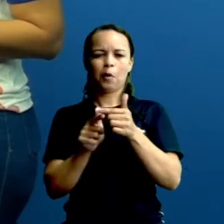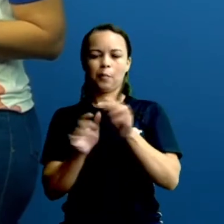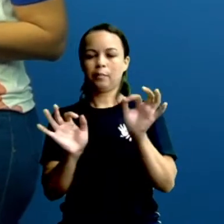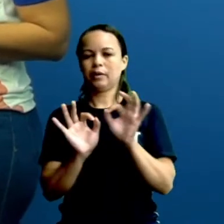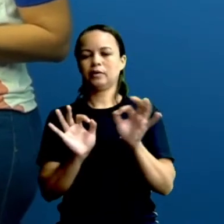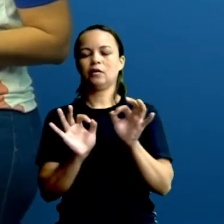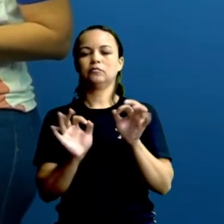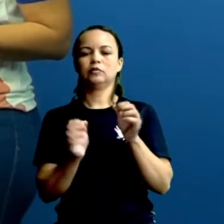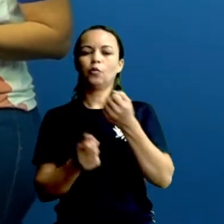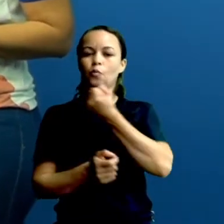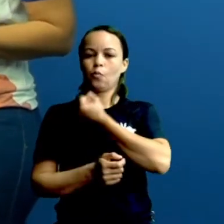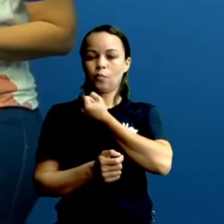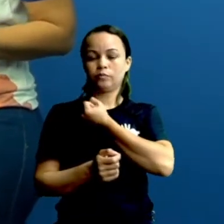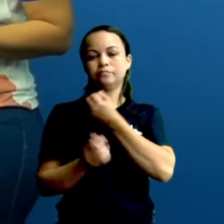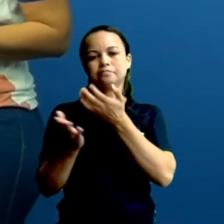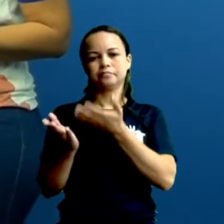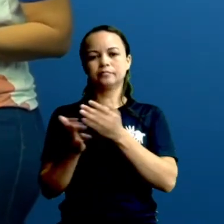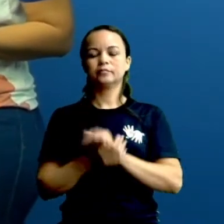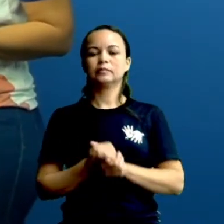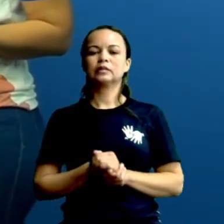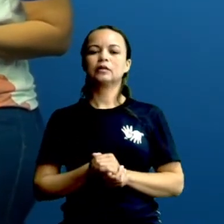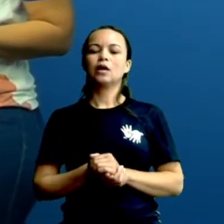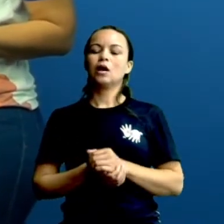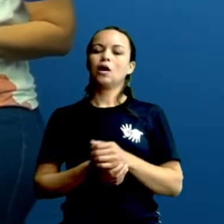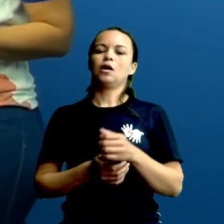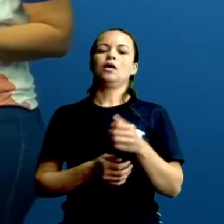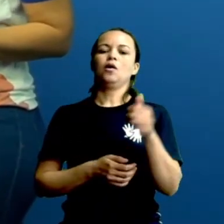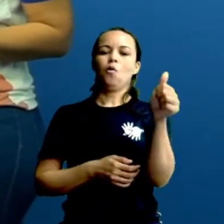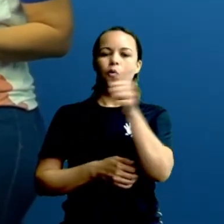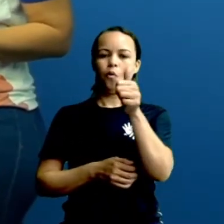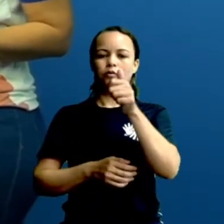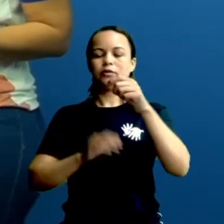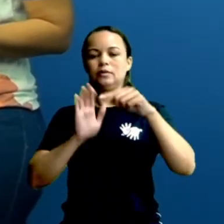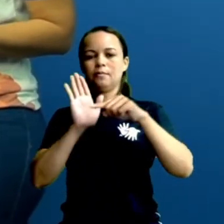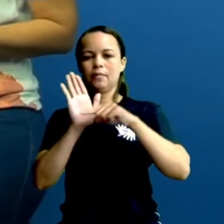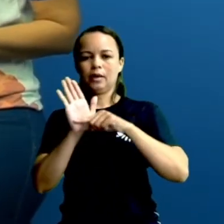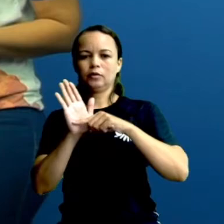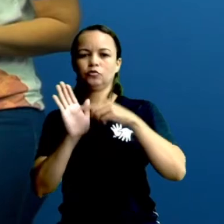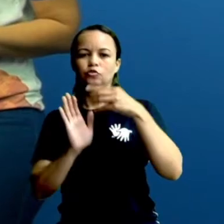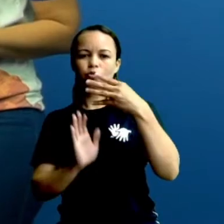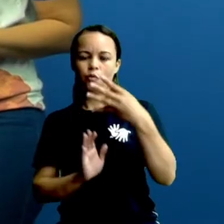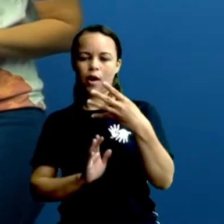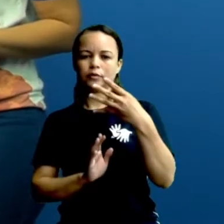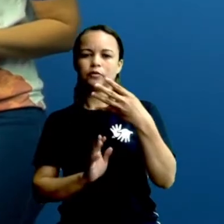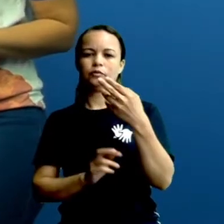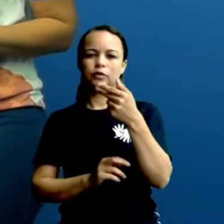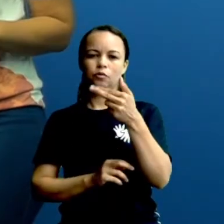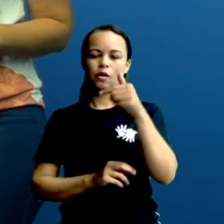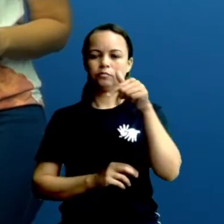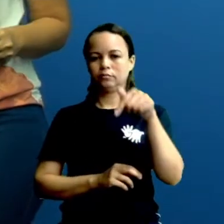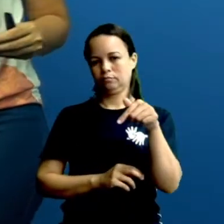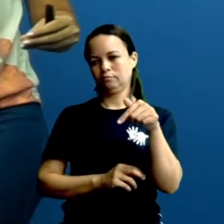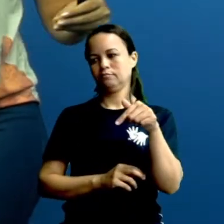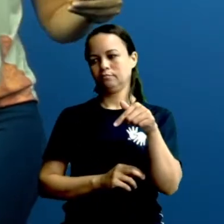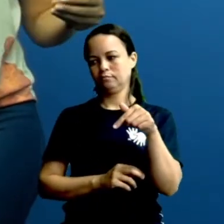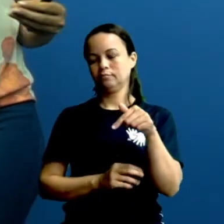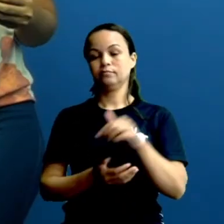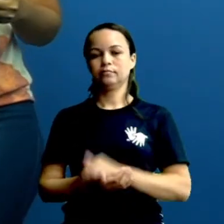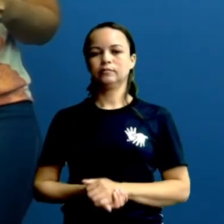só você fazer 11 menos 4, que vai ser igual a 7.